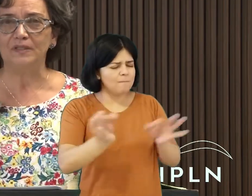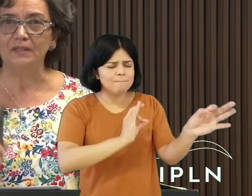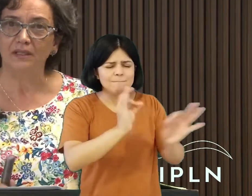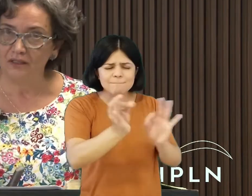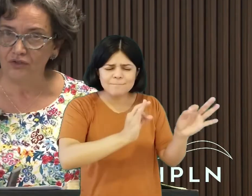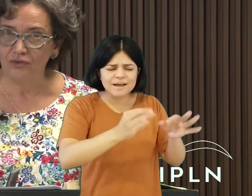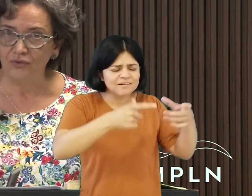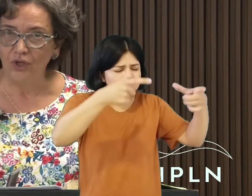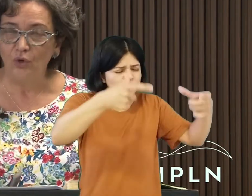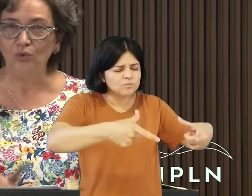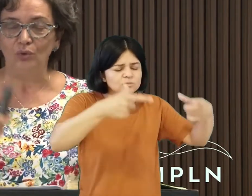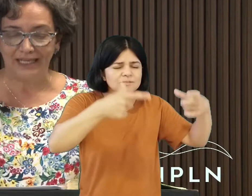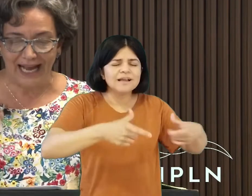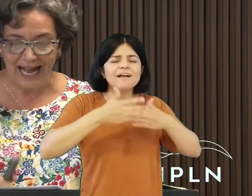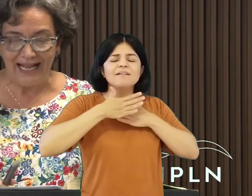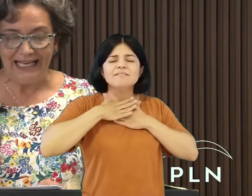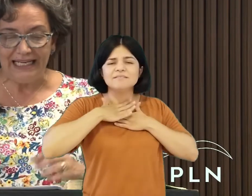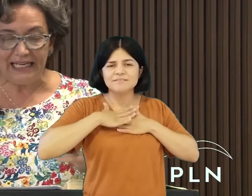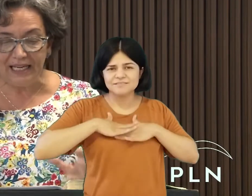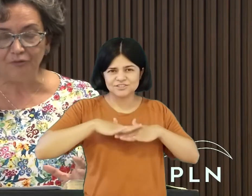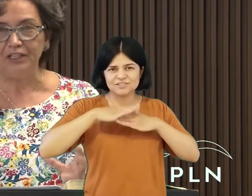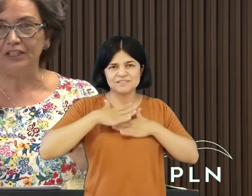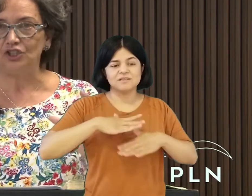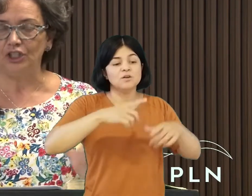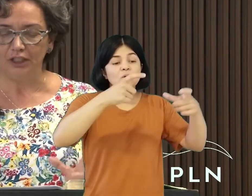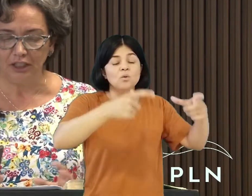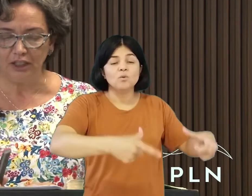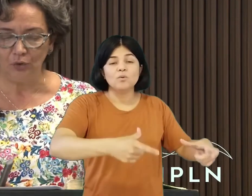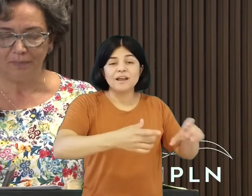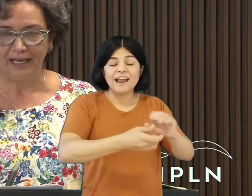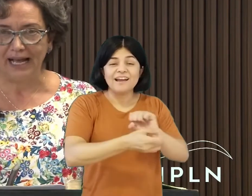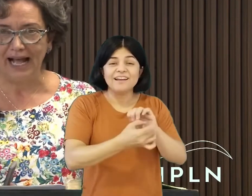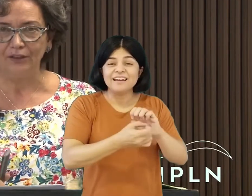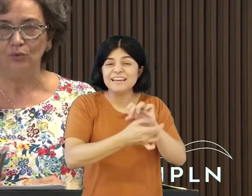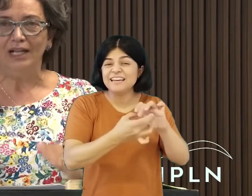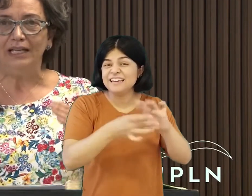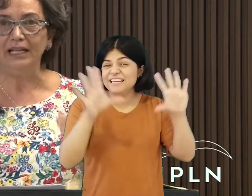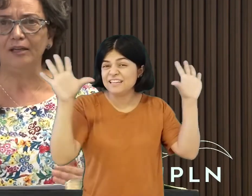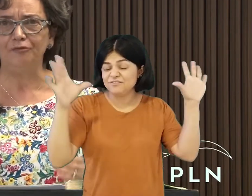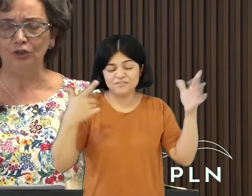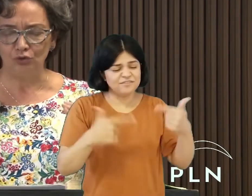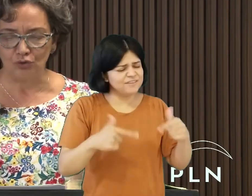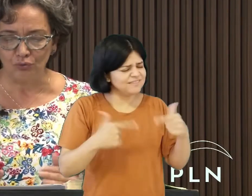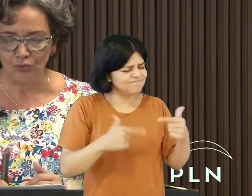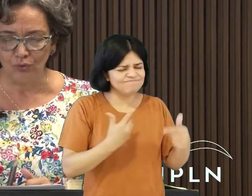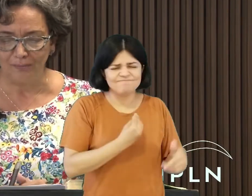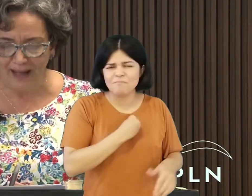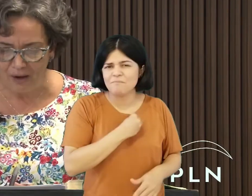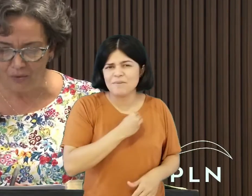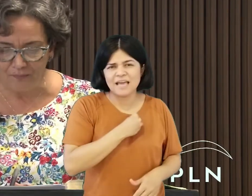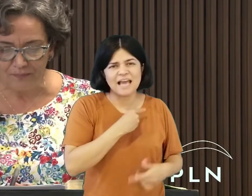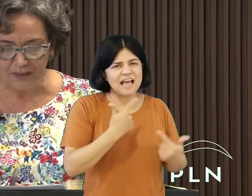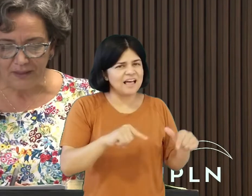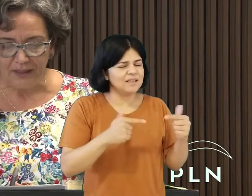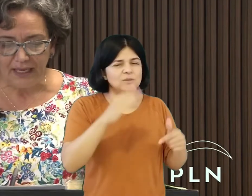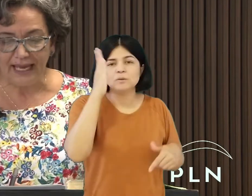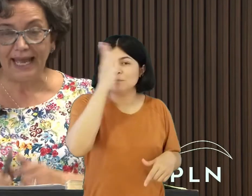de descanso, um lugar livre da tirania do pecado, livre do jugo do